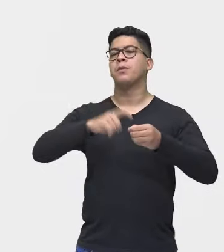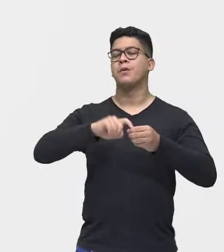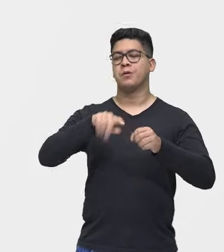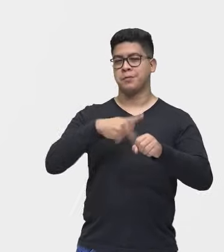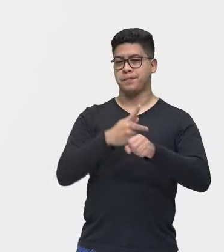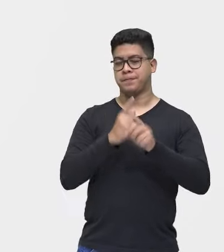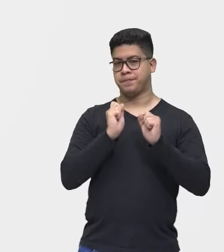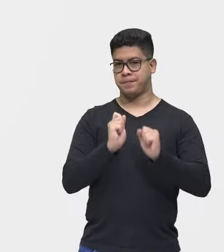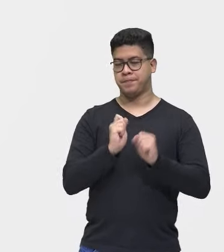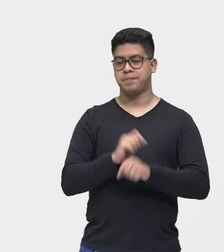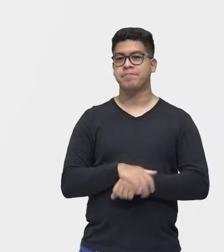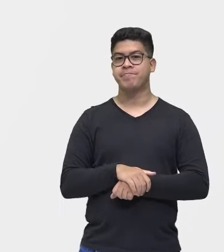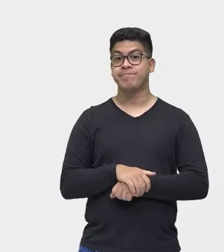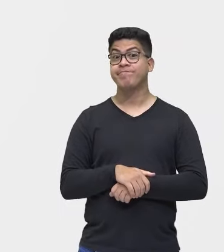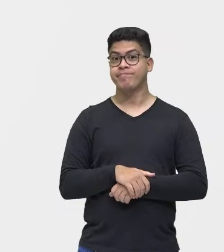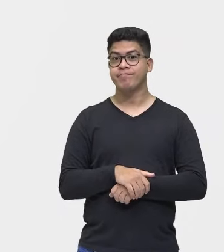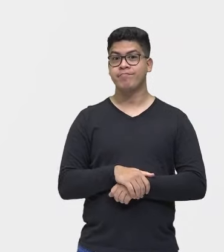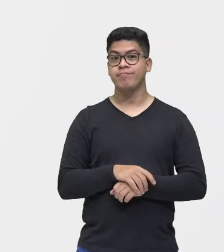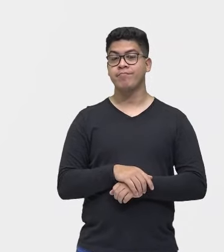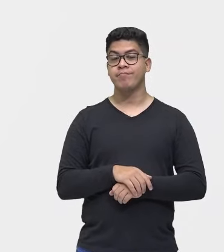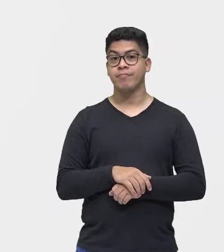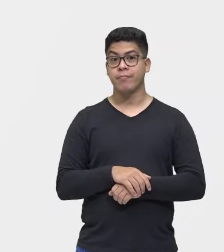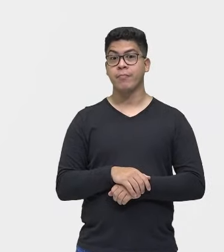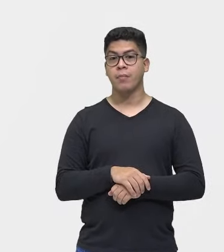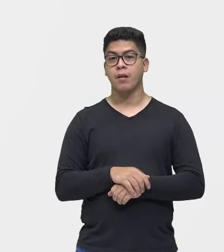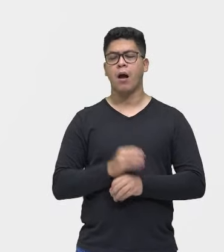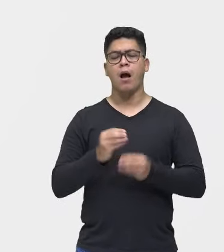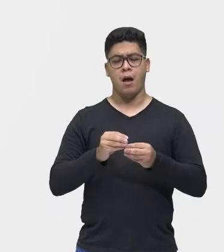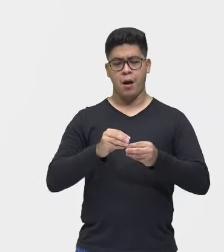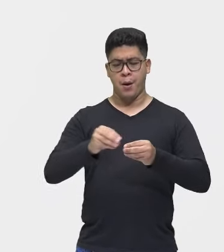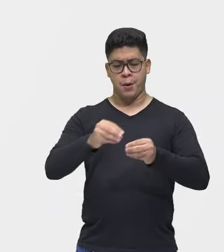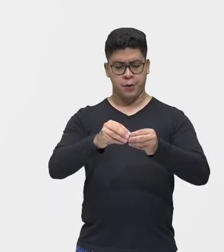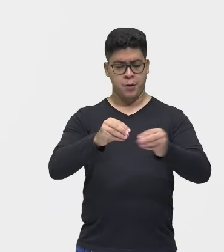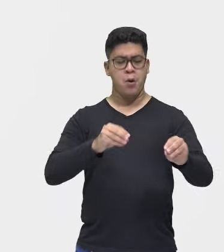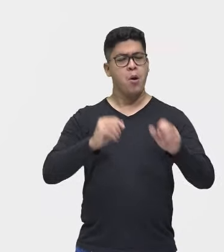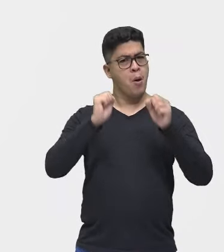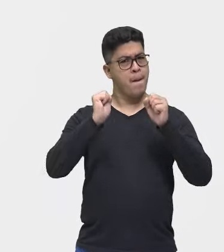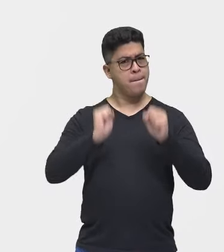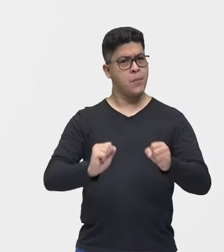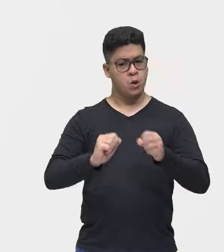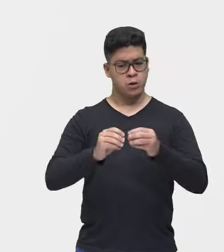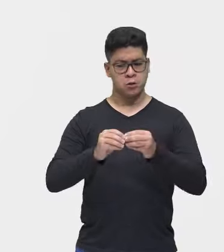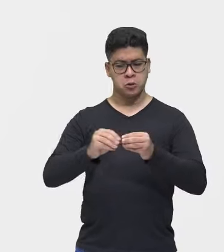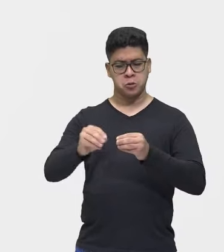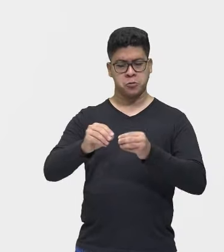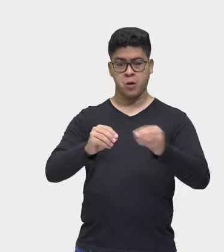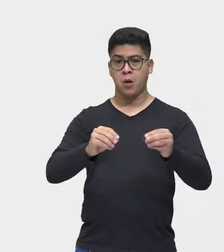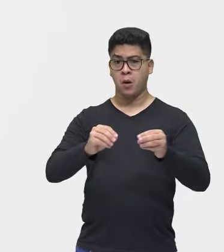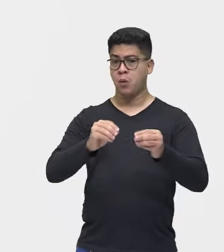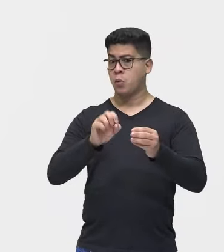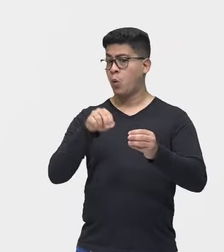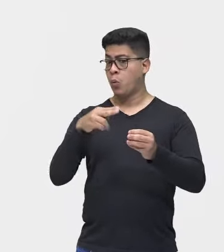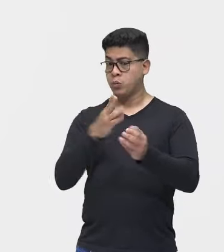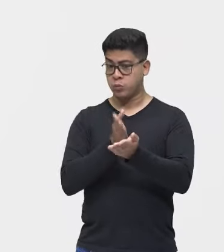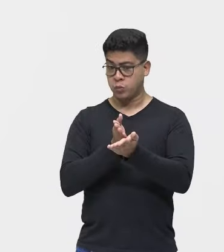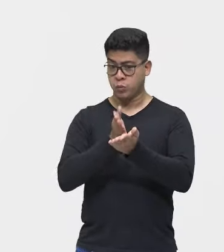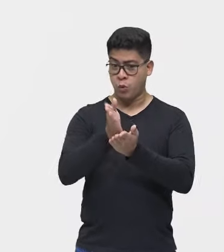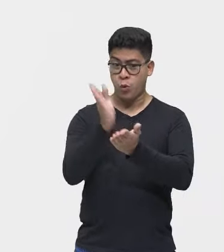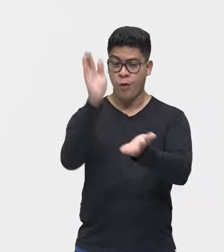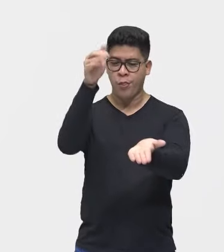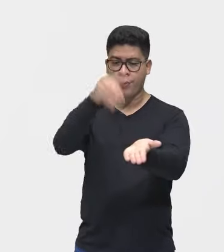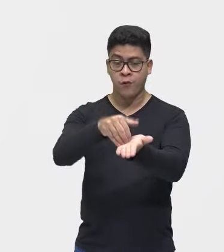gabarito, tá? Essa peça pode ser movida para qualquer casa vazia ao longo da fileira ou da coluna, ou seja,